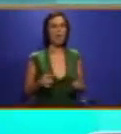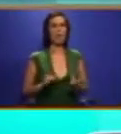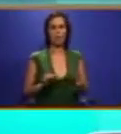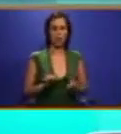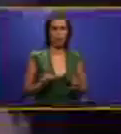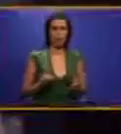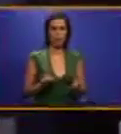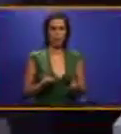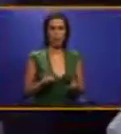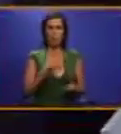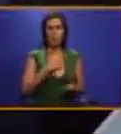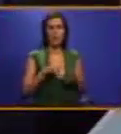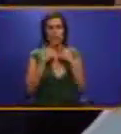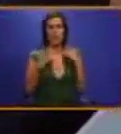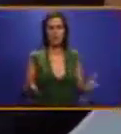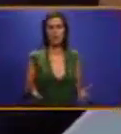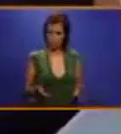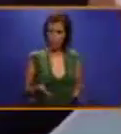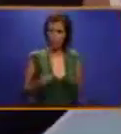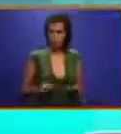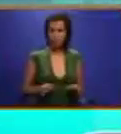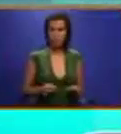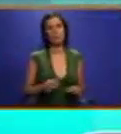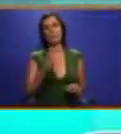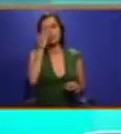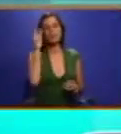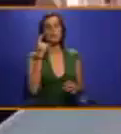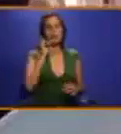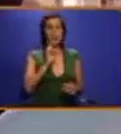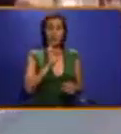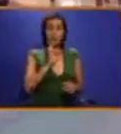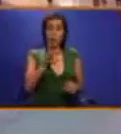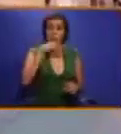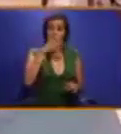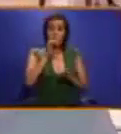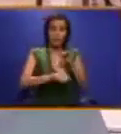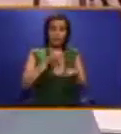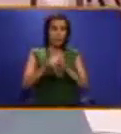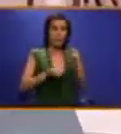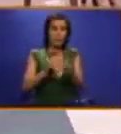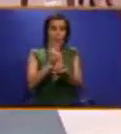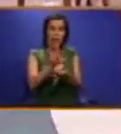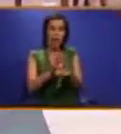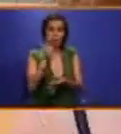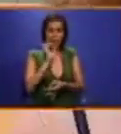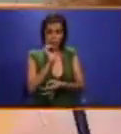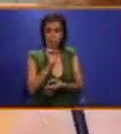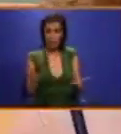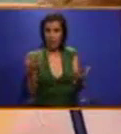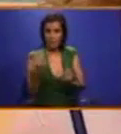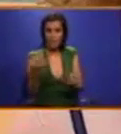não não não eu gostei de tudo foi s foi foram muito úteis as as as as dicas da Maria